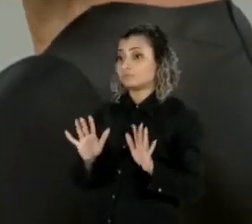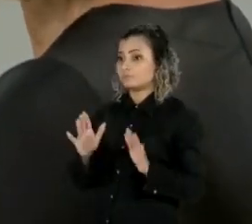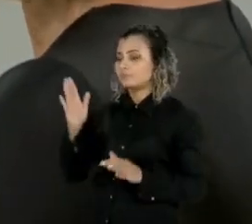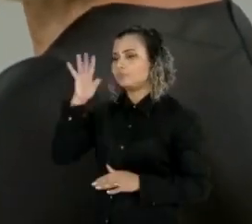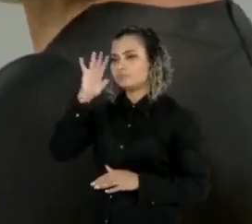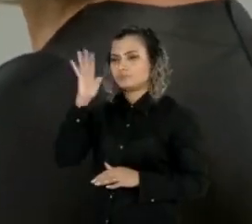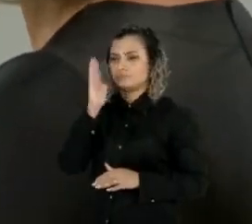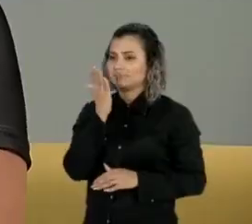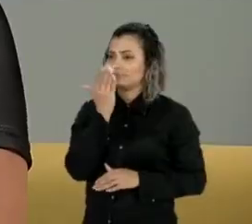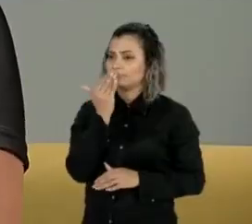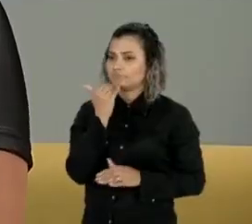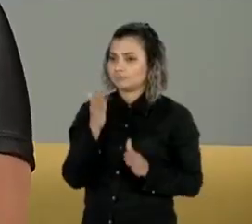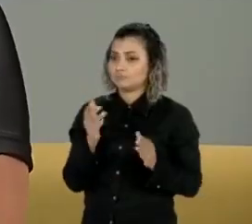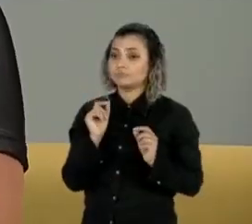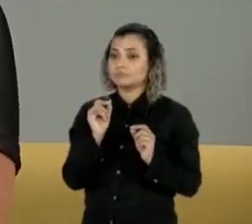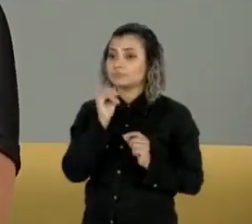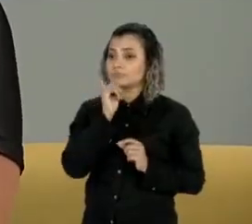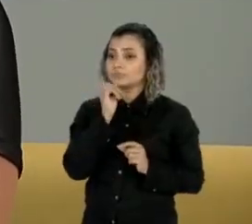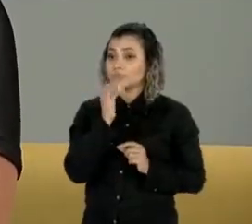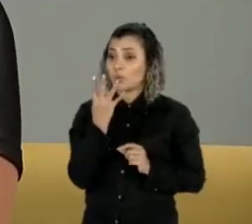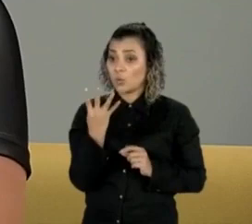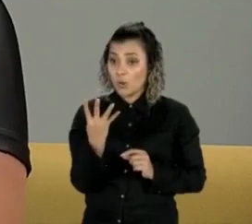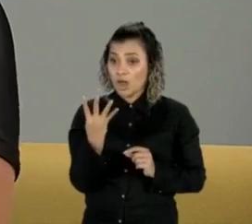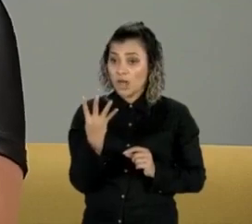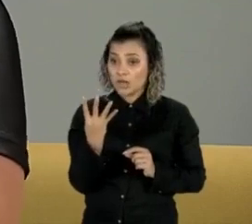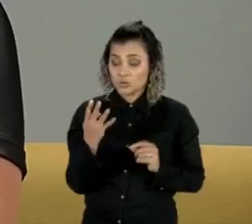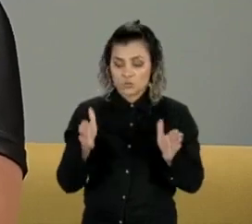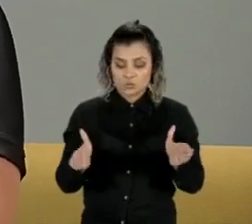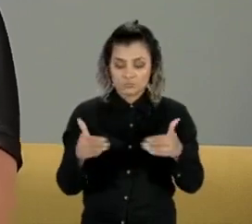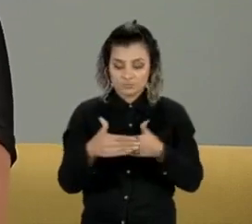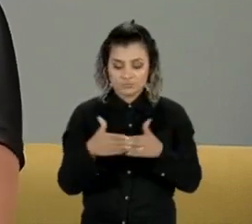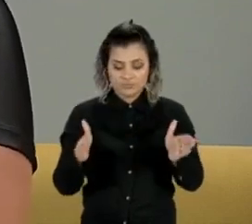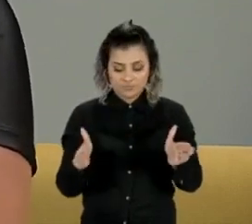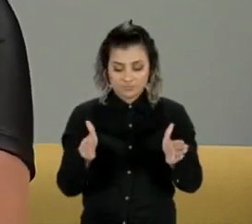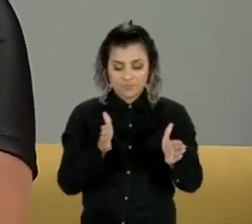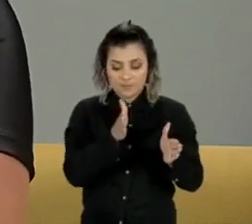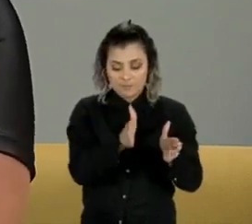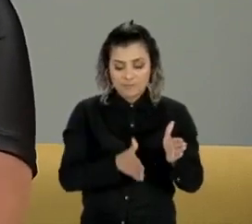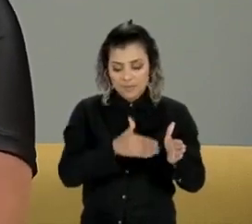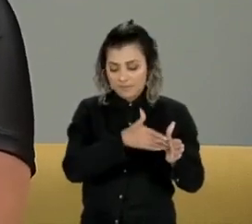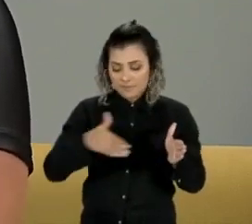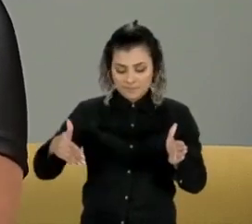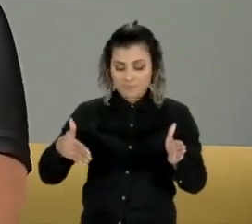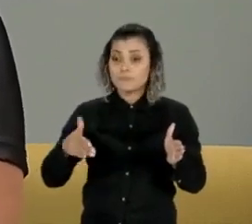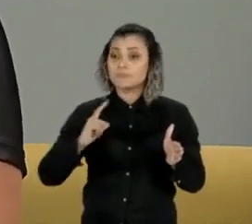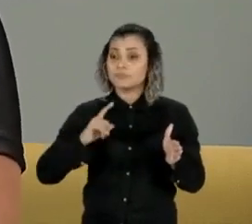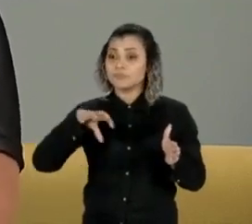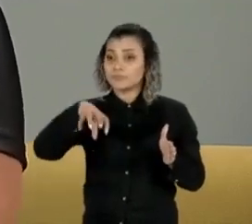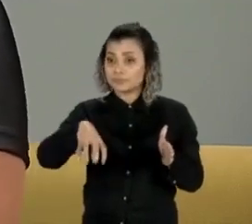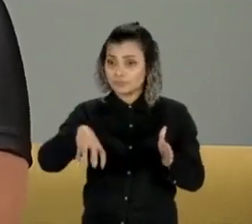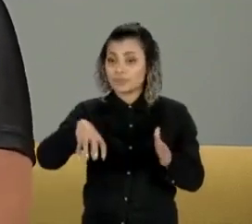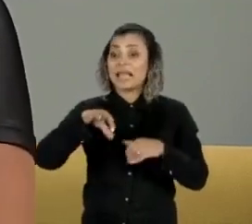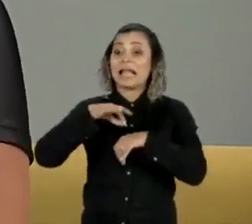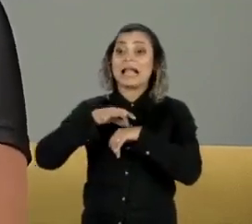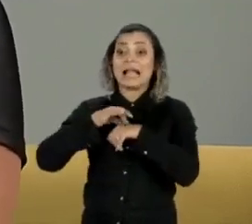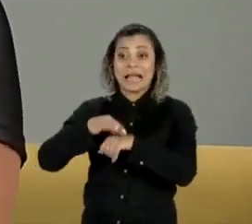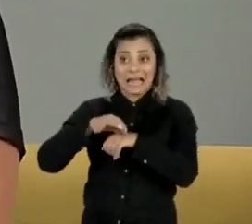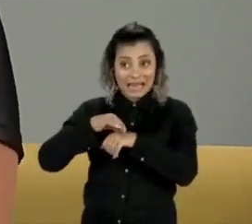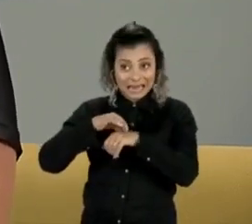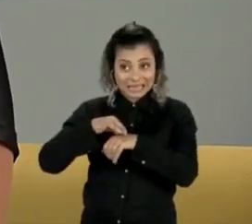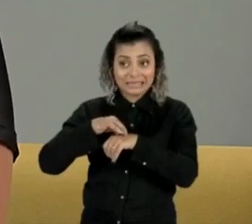numa marmita, dividir ela em 4 porções, em 4 partes. Uma parte a gente coloca uma fonte de carboidrato, a gente tem que pensar